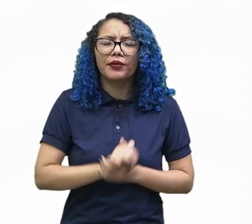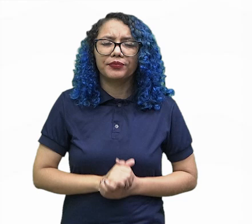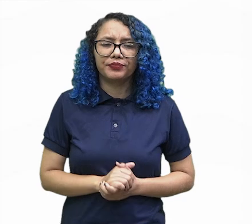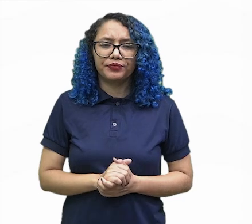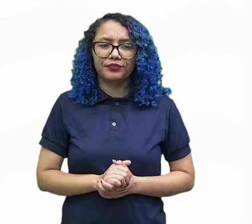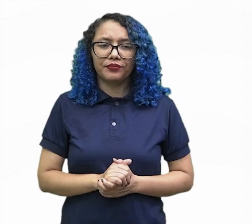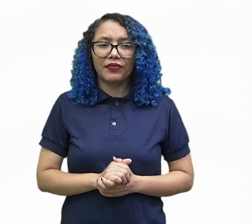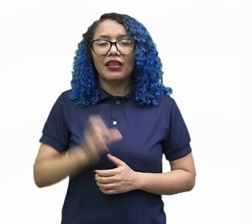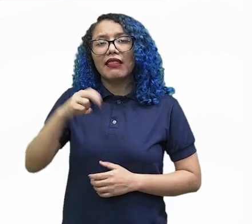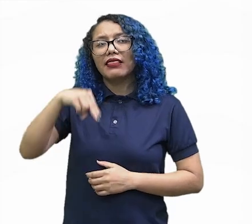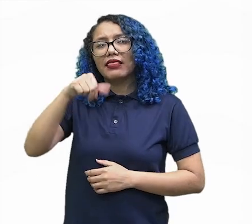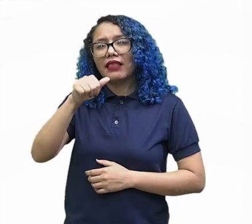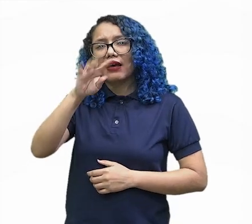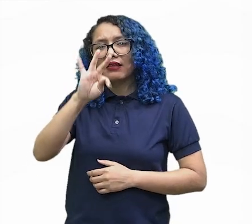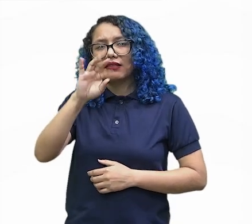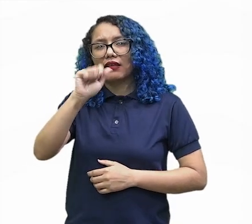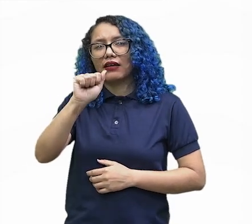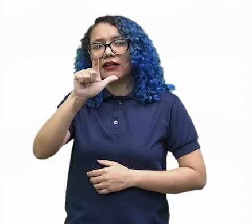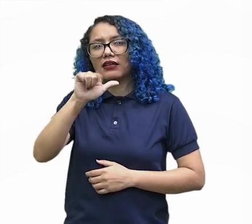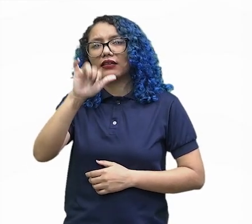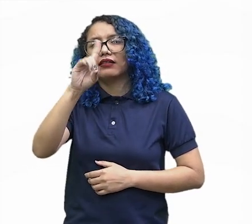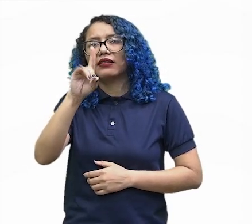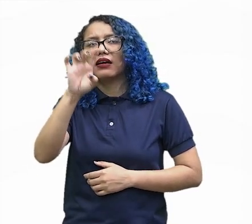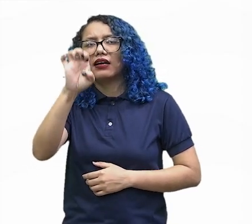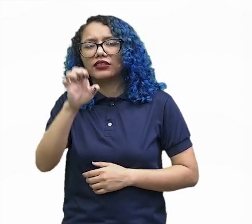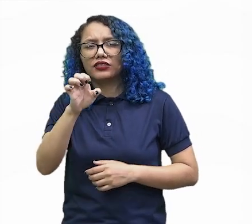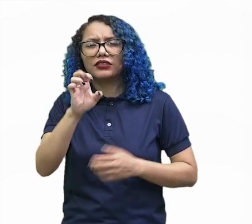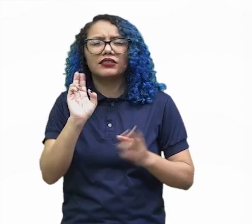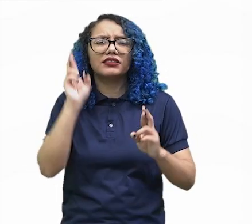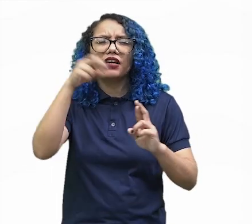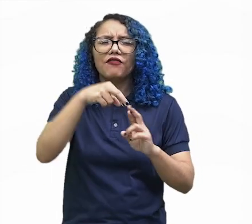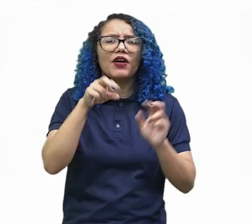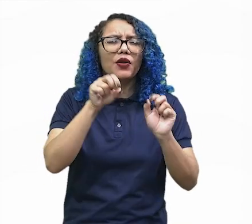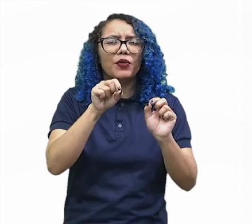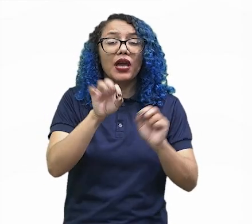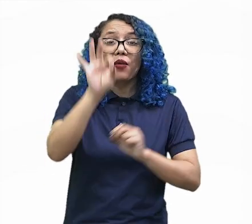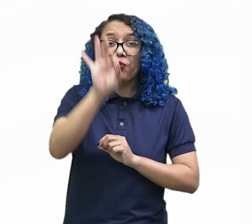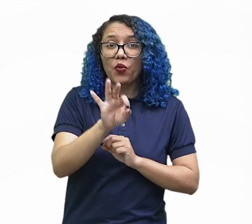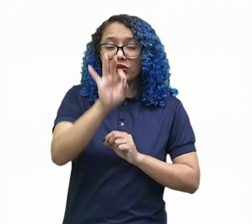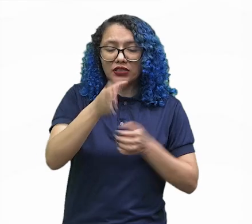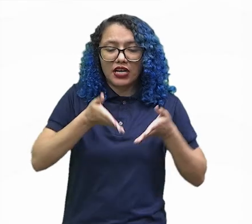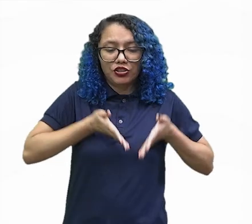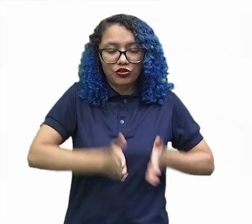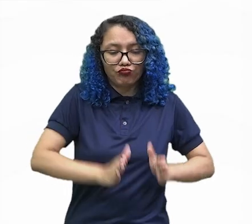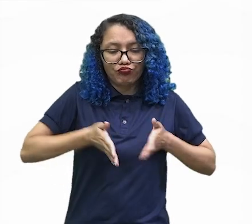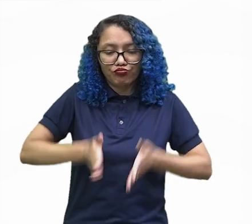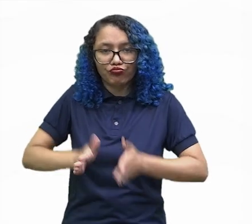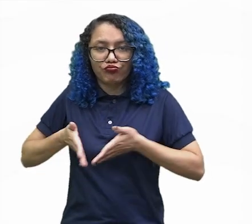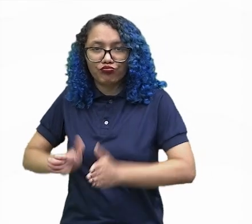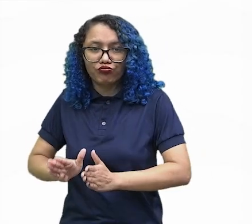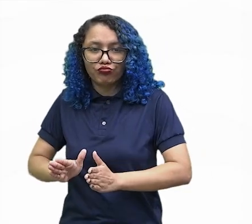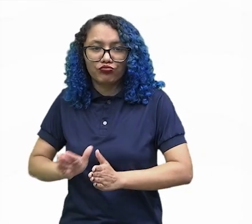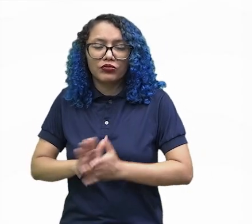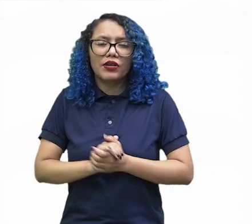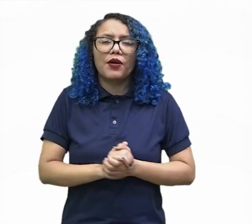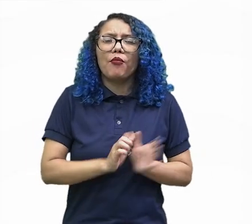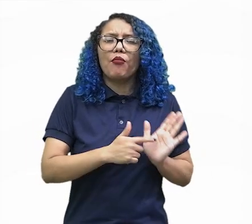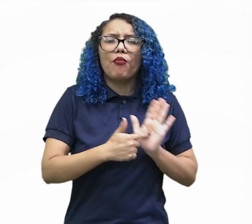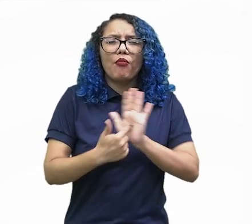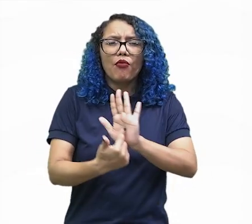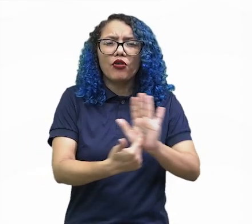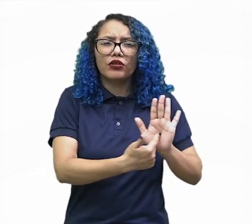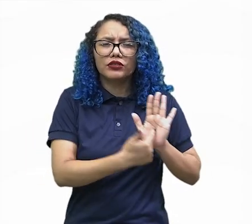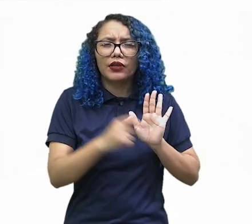na verdade, natalidade, né, diz respeito à taxa de natalidade. Vai ser a mesma coisa, que acaba indicando o